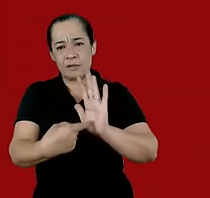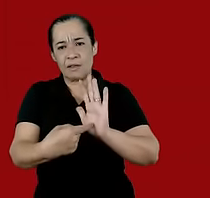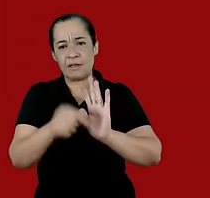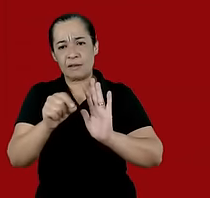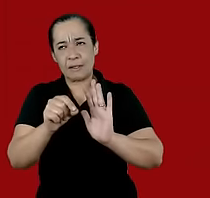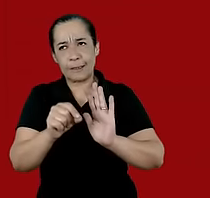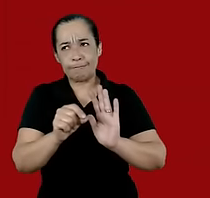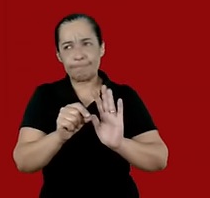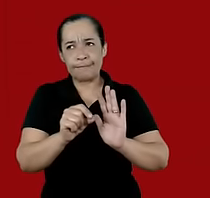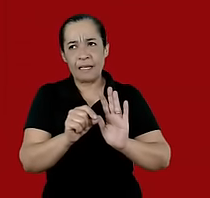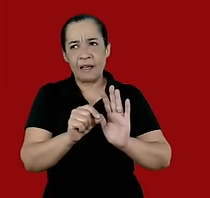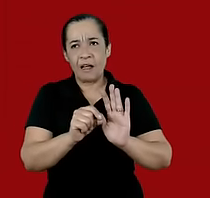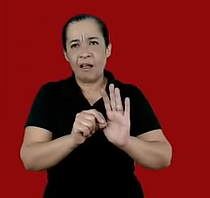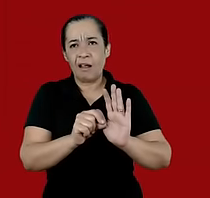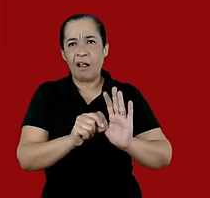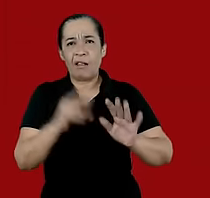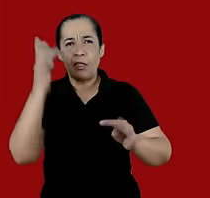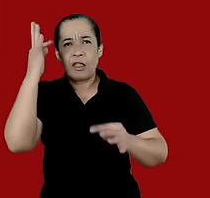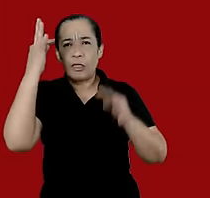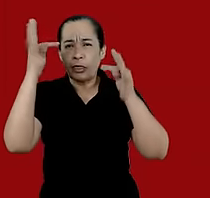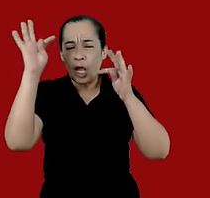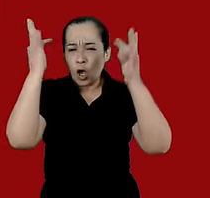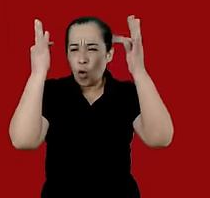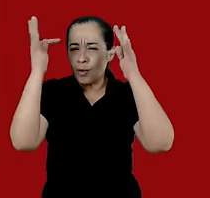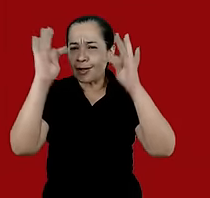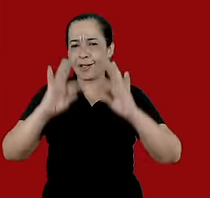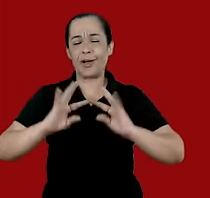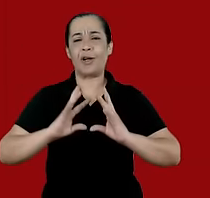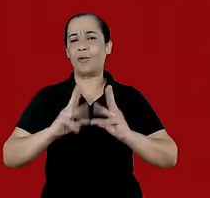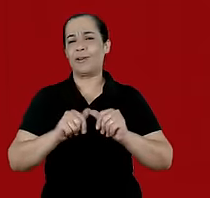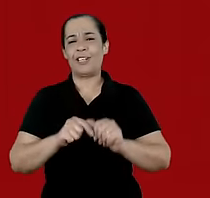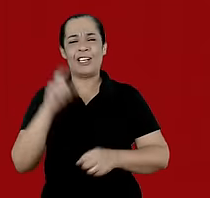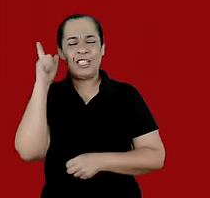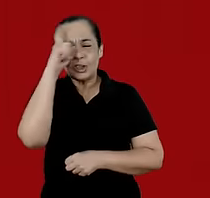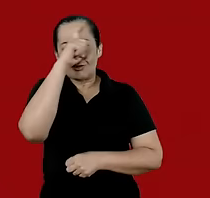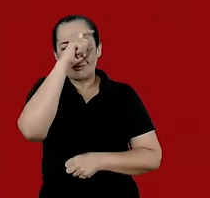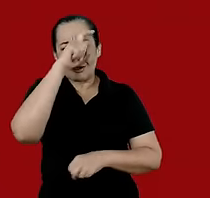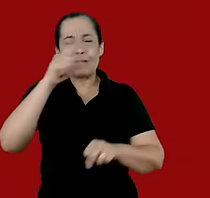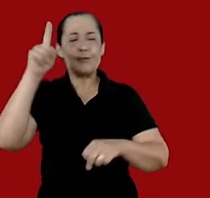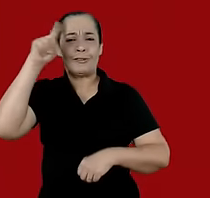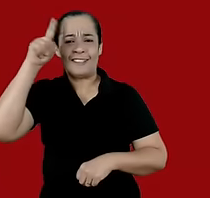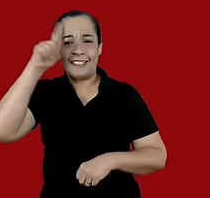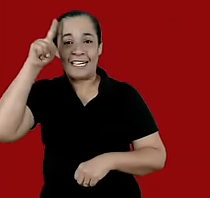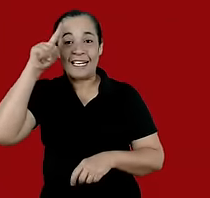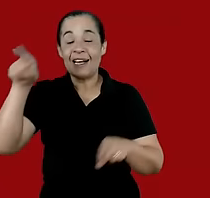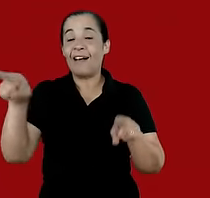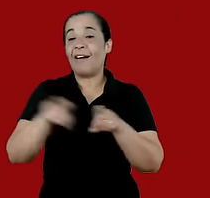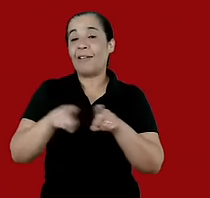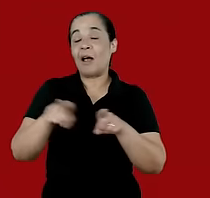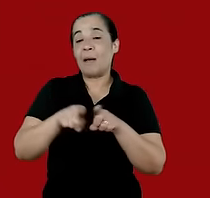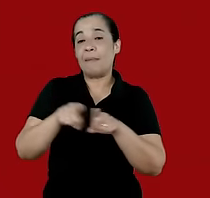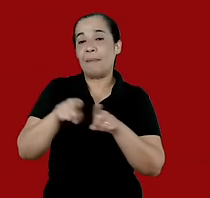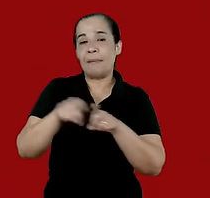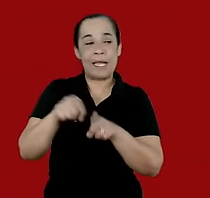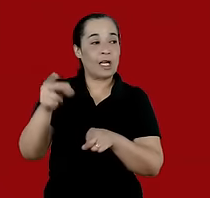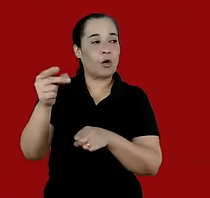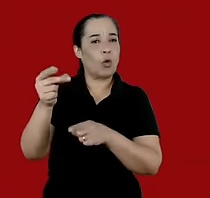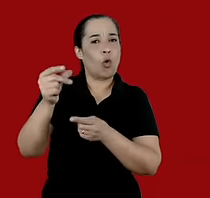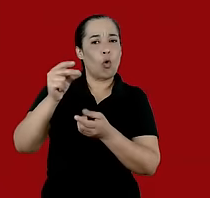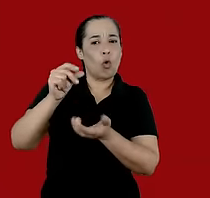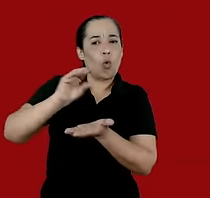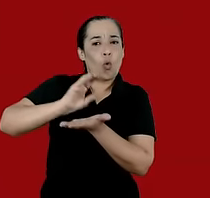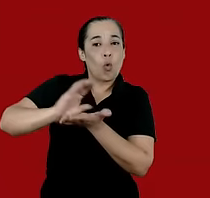essas teses todas Se mostraram muito mais difíceis na prática e a gente vai olhar também a parte do custo né do outro lado da equação que é o custo de